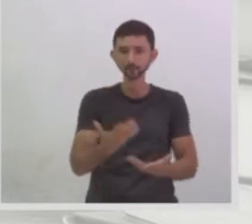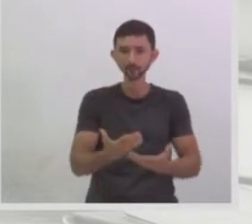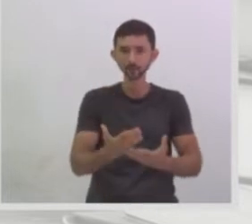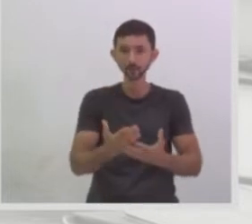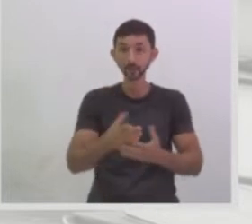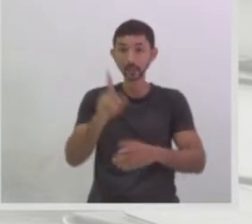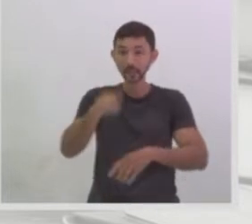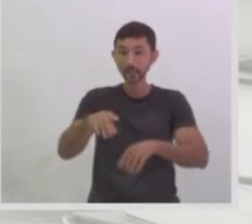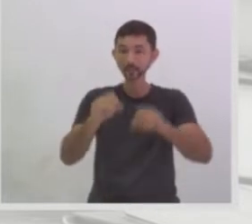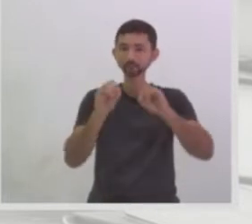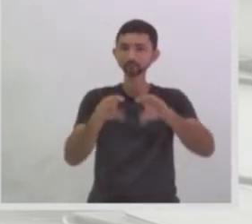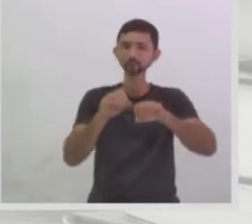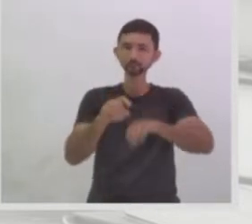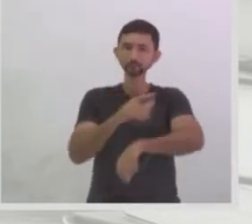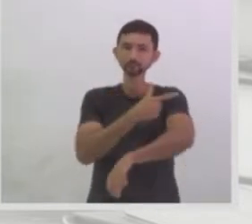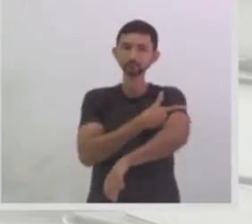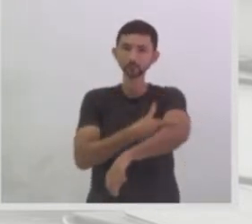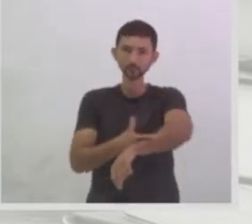de educação.